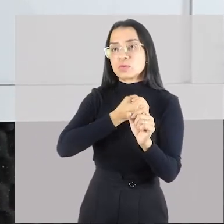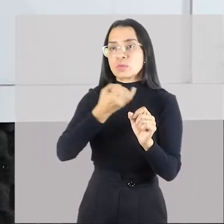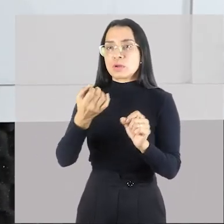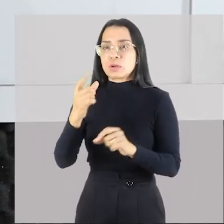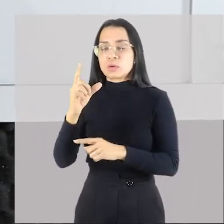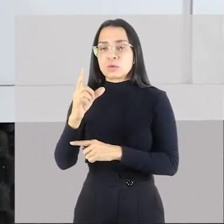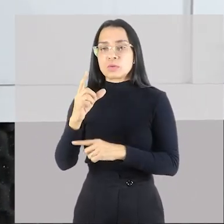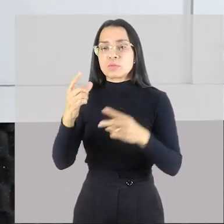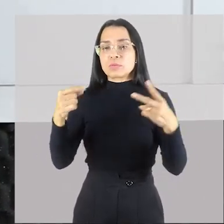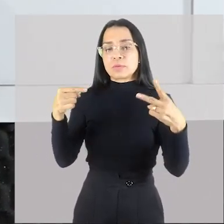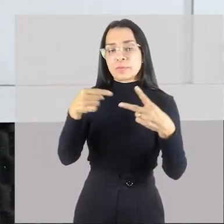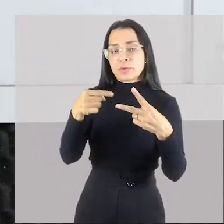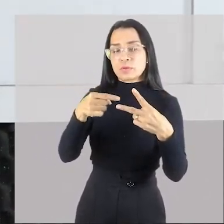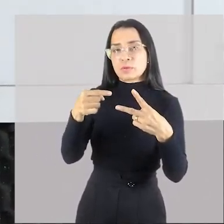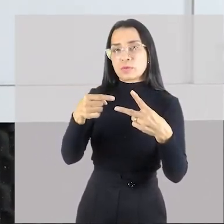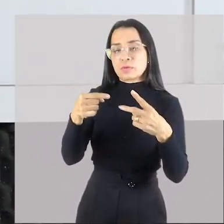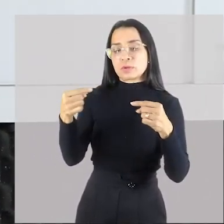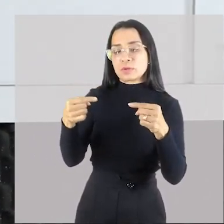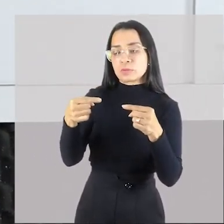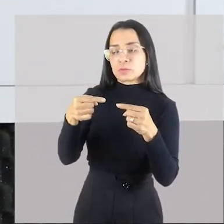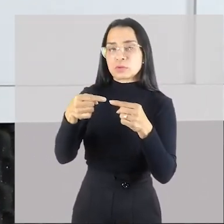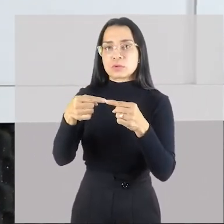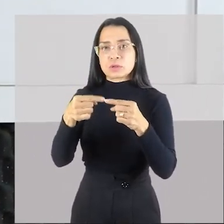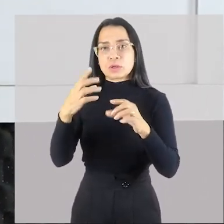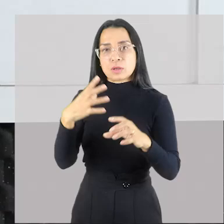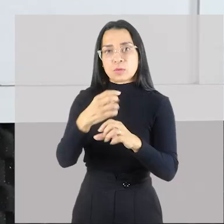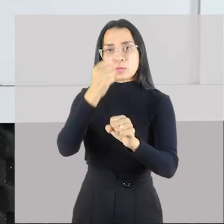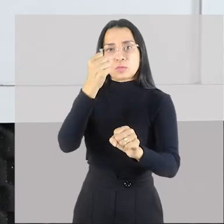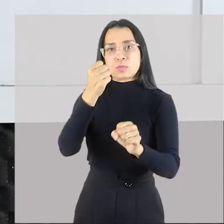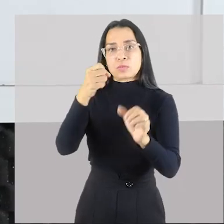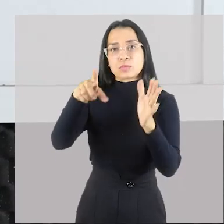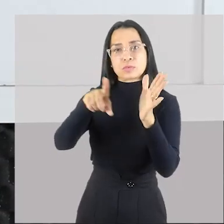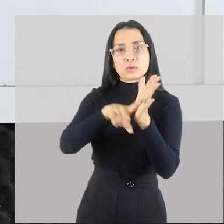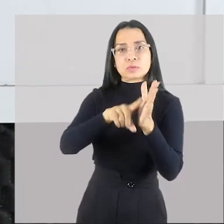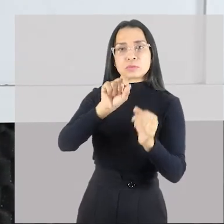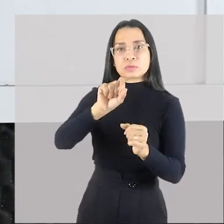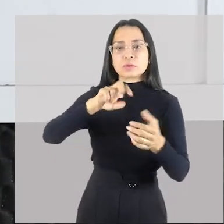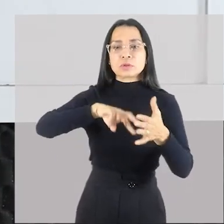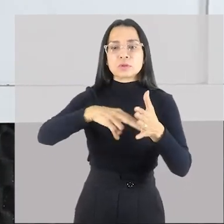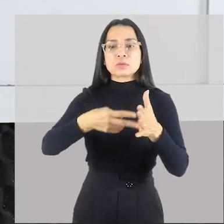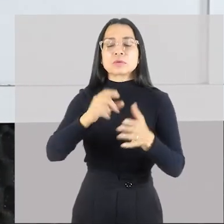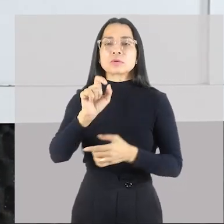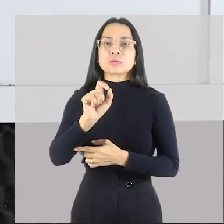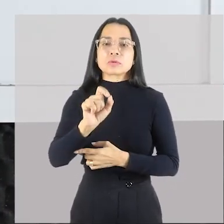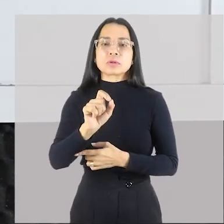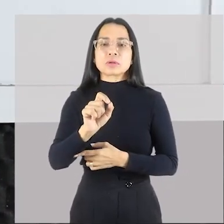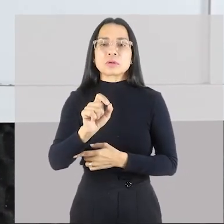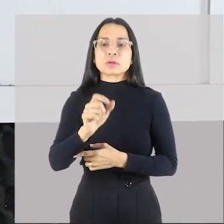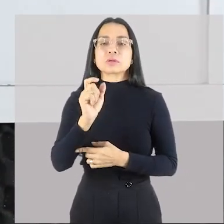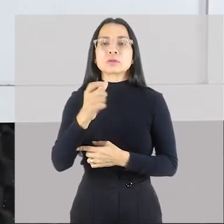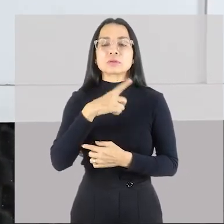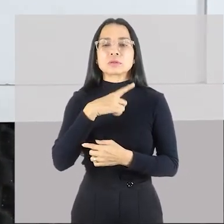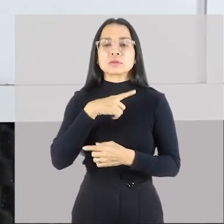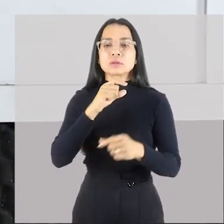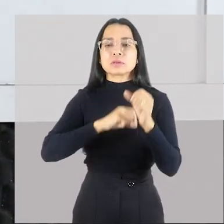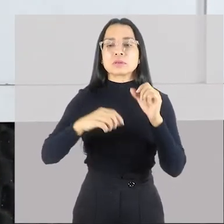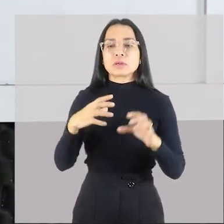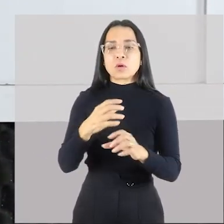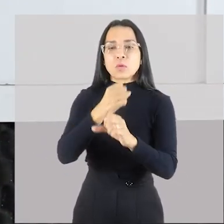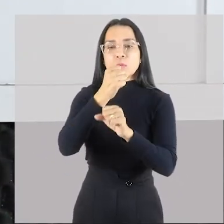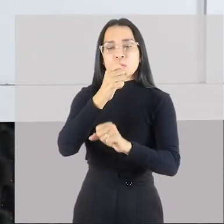estar associado a um lucro negativo. Isso significa o quê, pessoal? Que para que ele tenha um